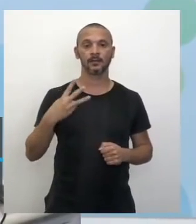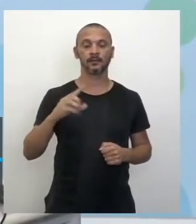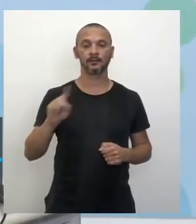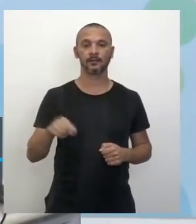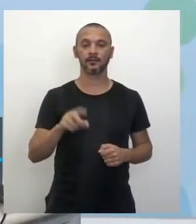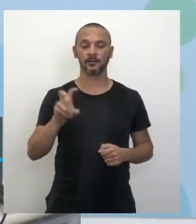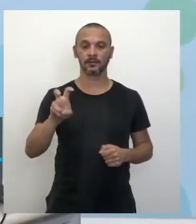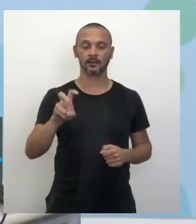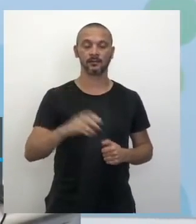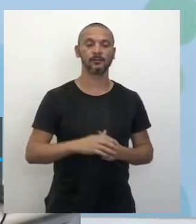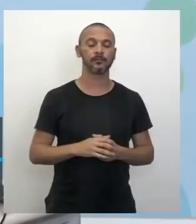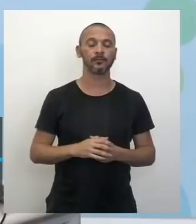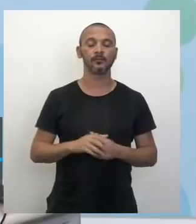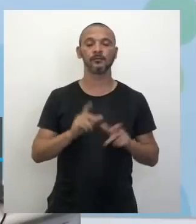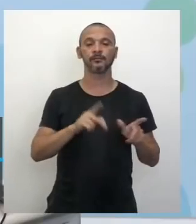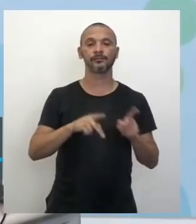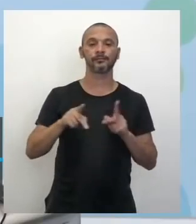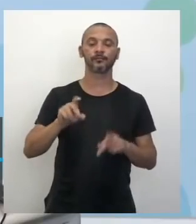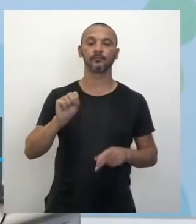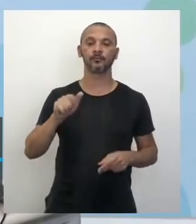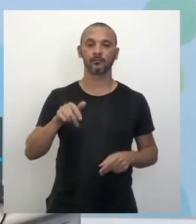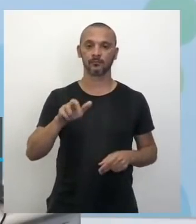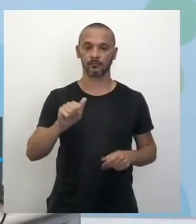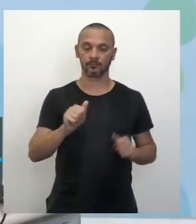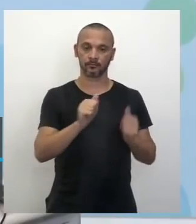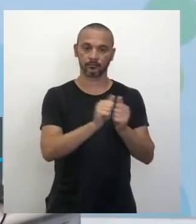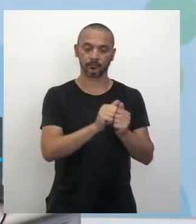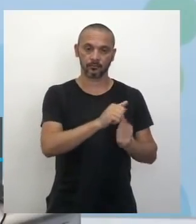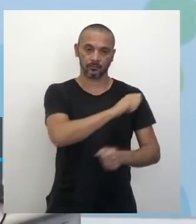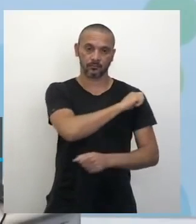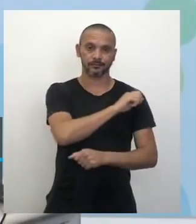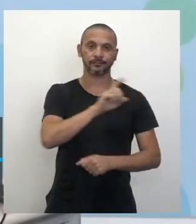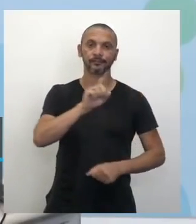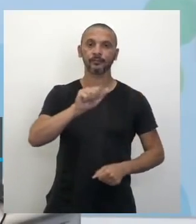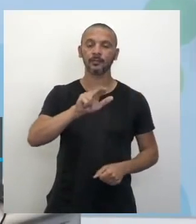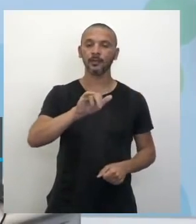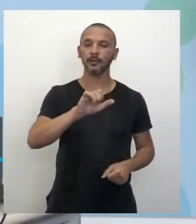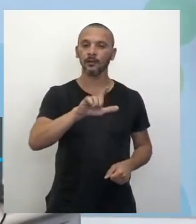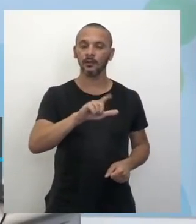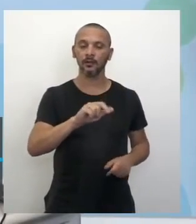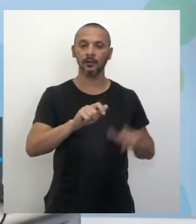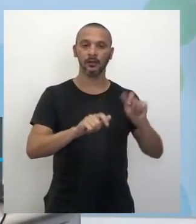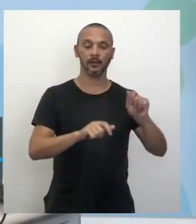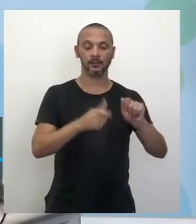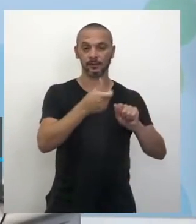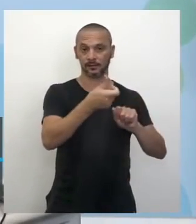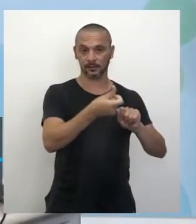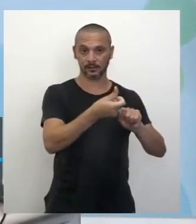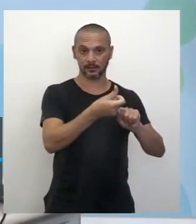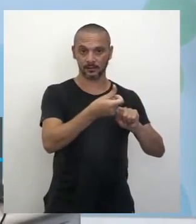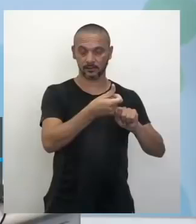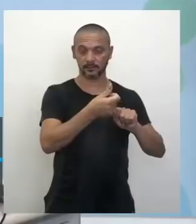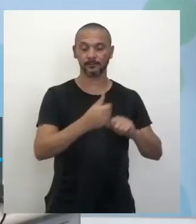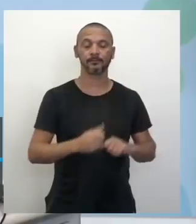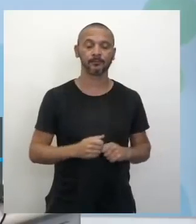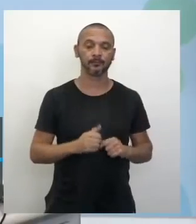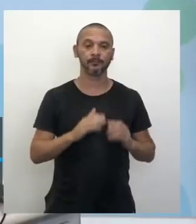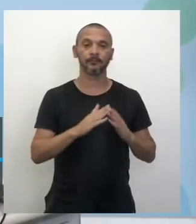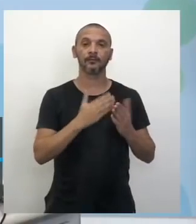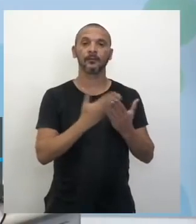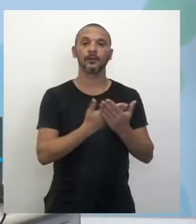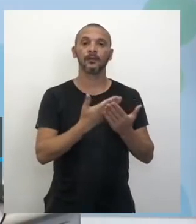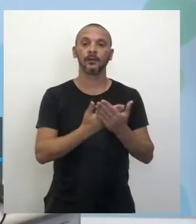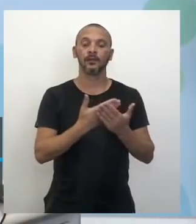13,5, Vivi. Professora Sandra está com o Daniel, tá? E ele coloca a área como sendo 6, lá da Escola